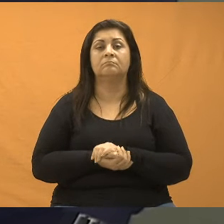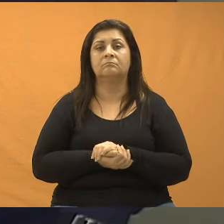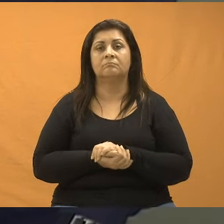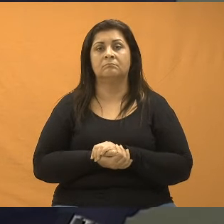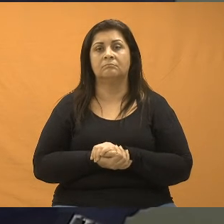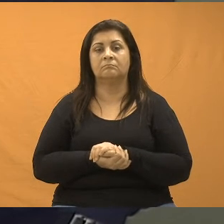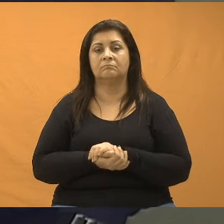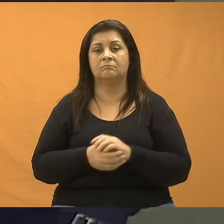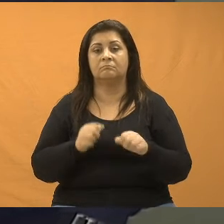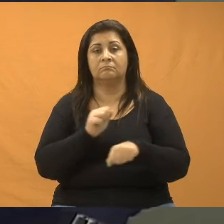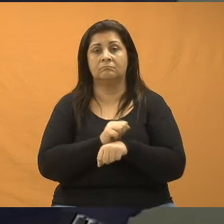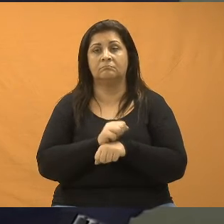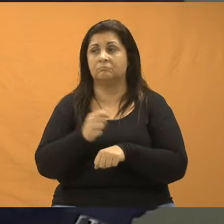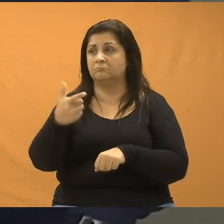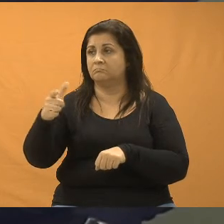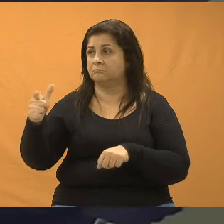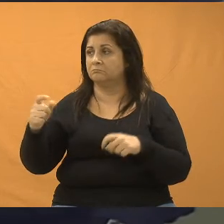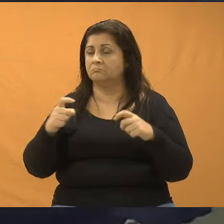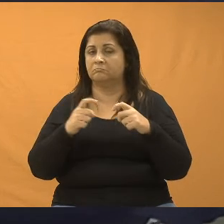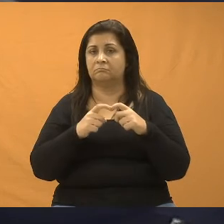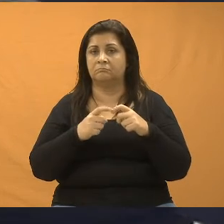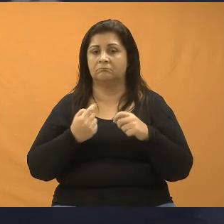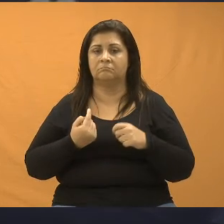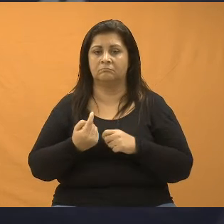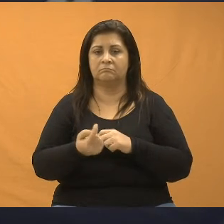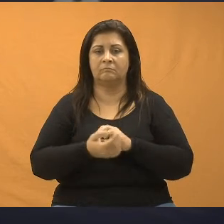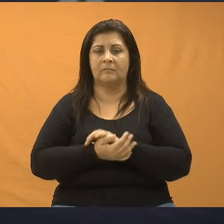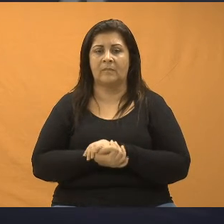que esperava que outros colegas tivessem também, né?